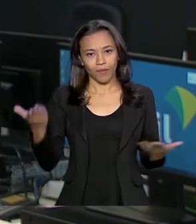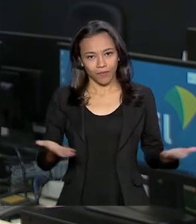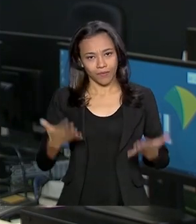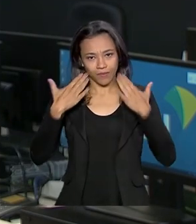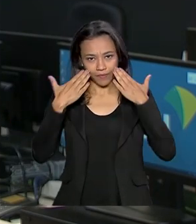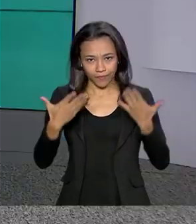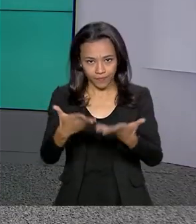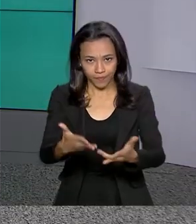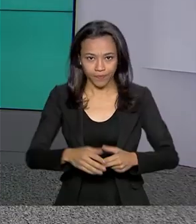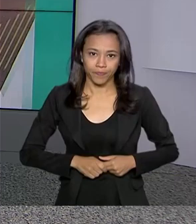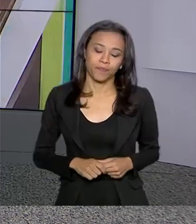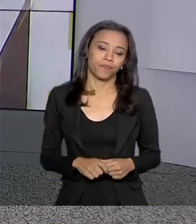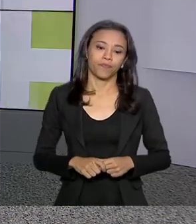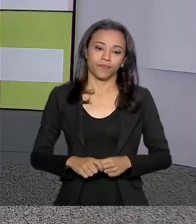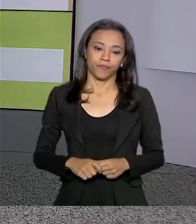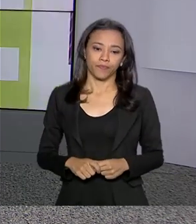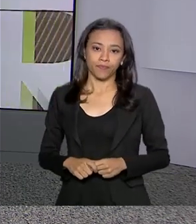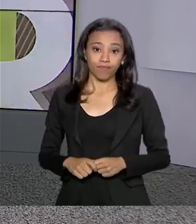Governo Agora.